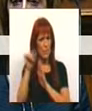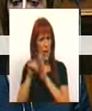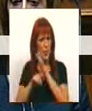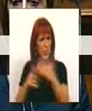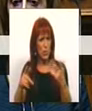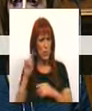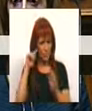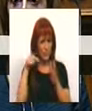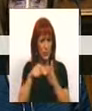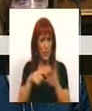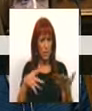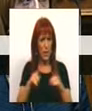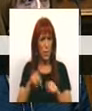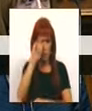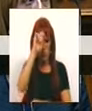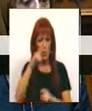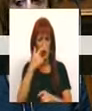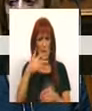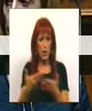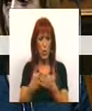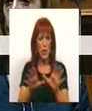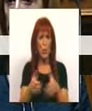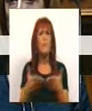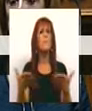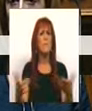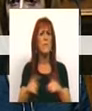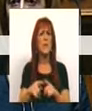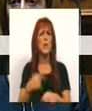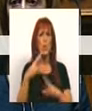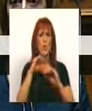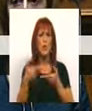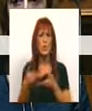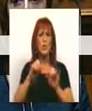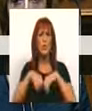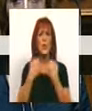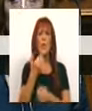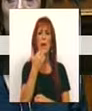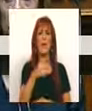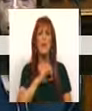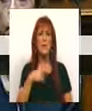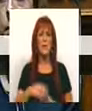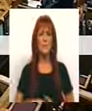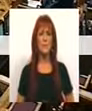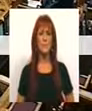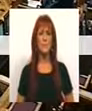fulcral que é o respeito pela negociação coletiva e pelo de áudio social obrigada